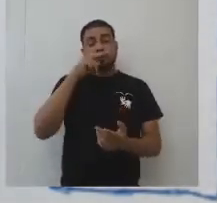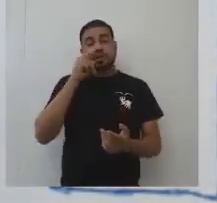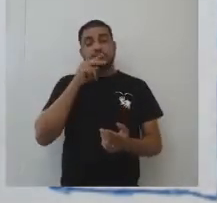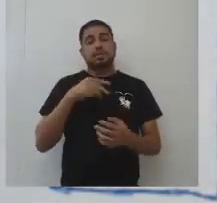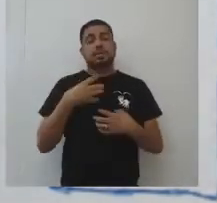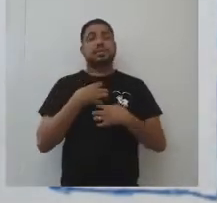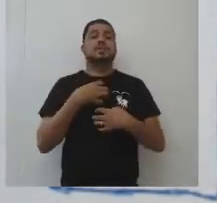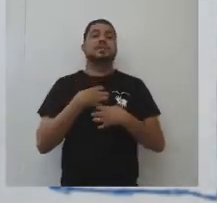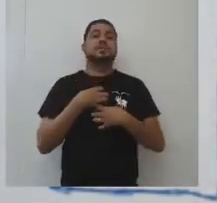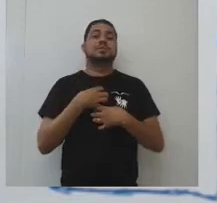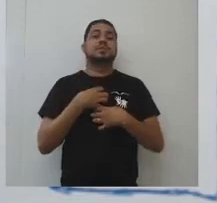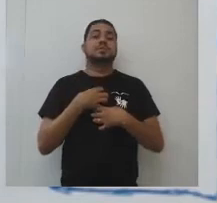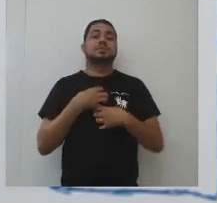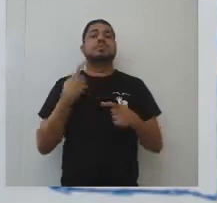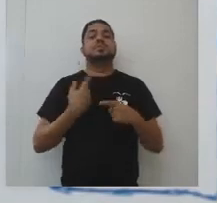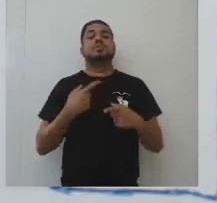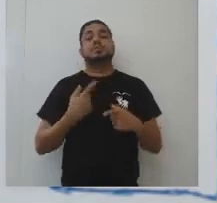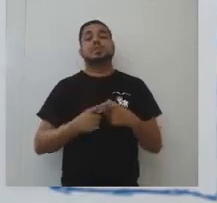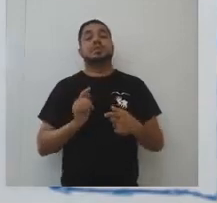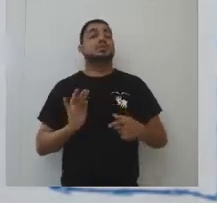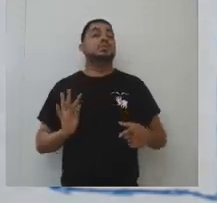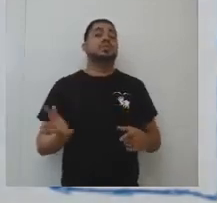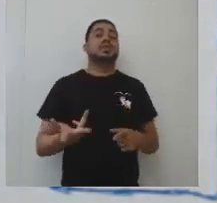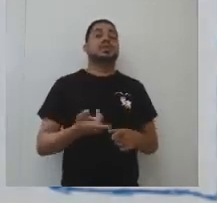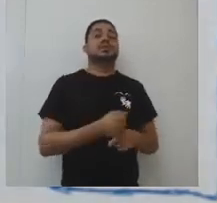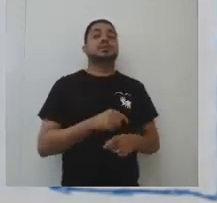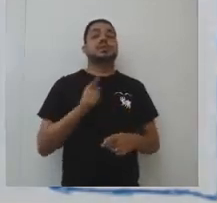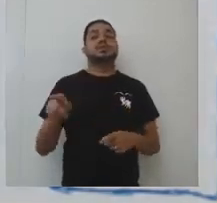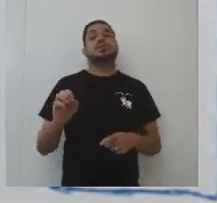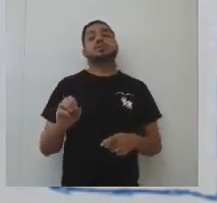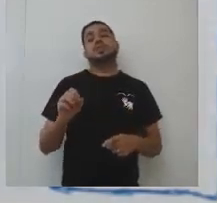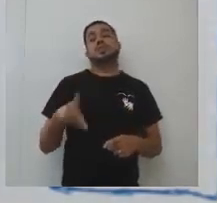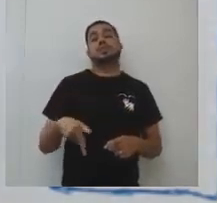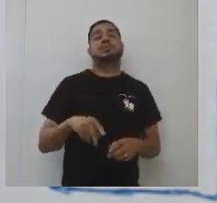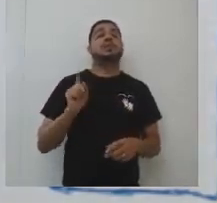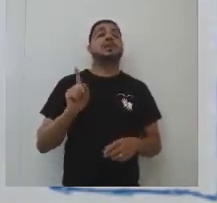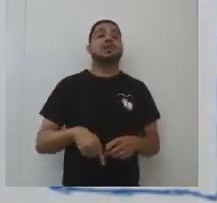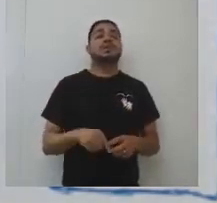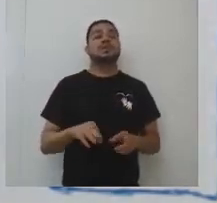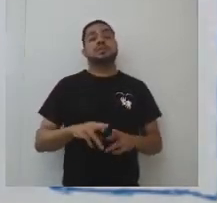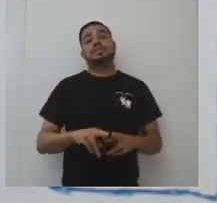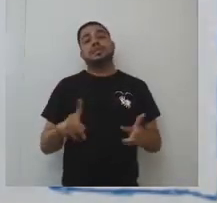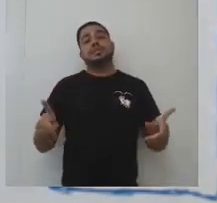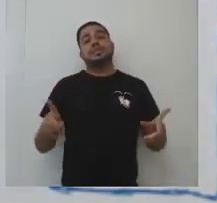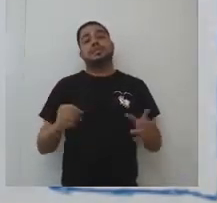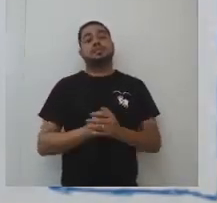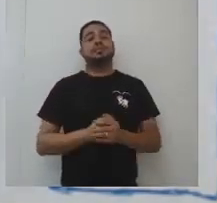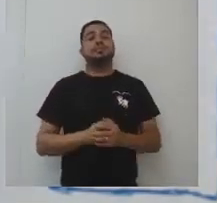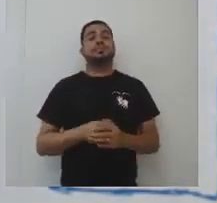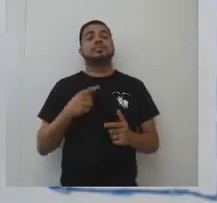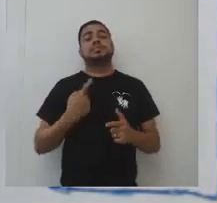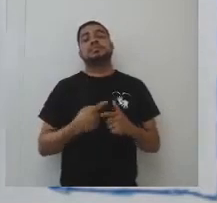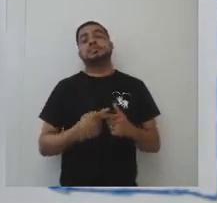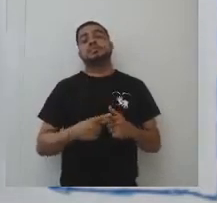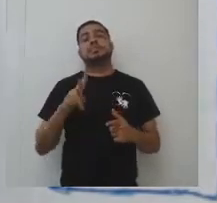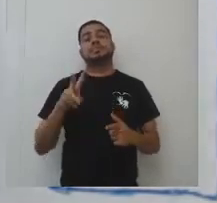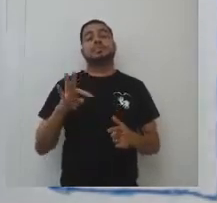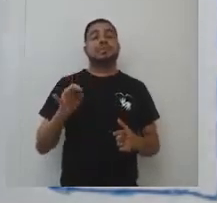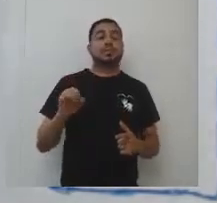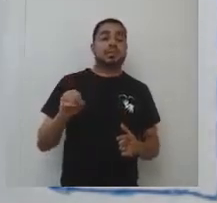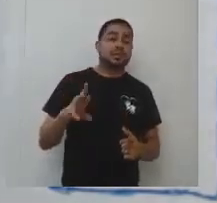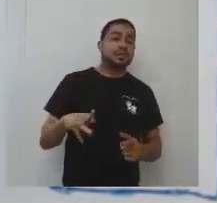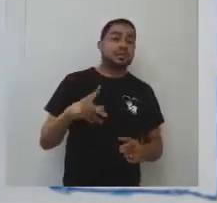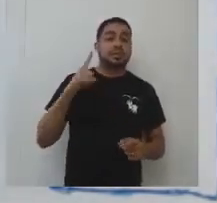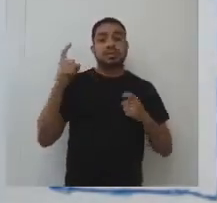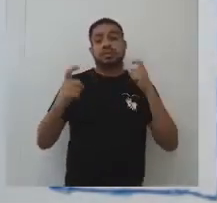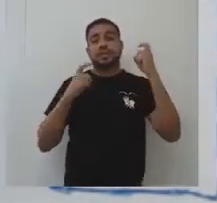quê? Sentido. Porque, em geral, essa operação é basicamente o quê? Diferente. Porque no vetor tem a preocupação